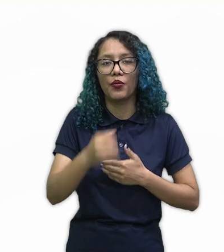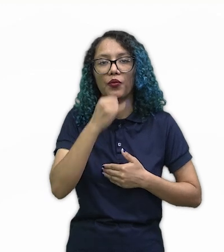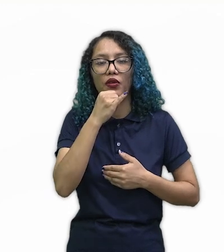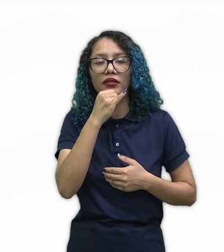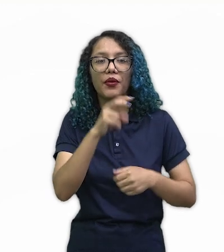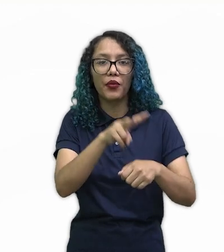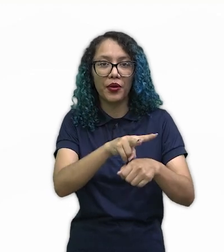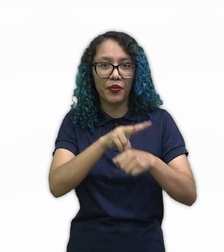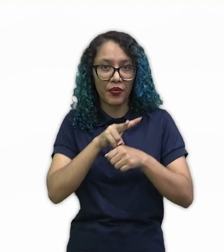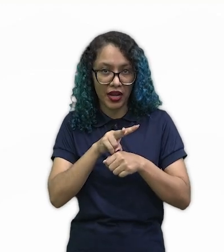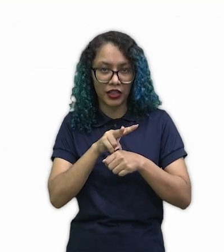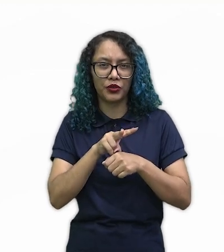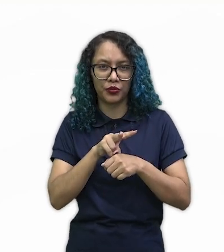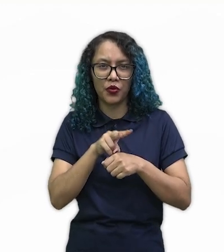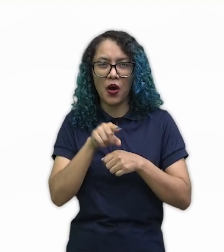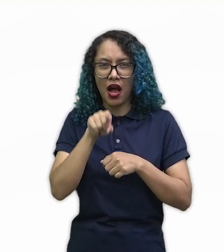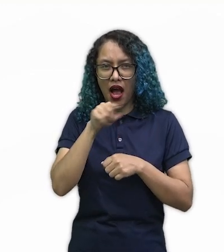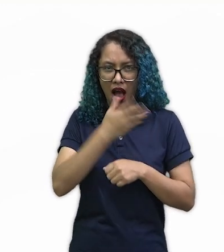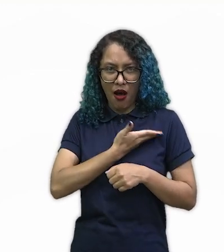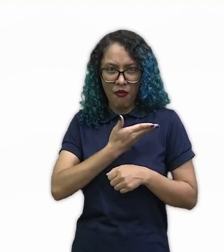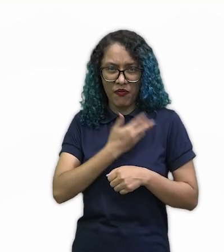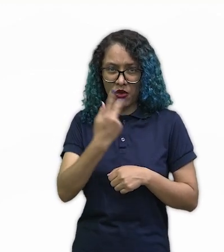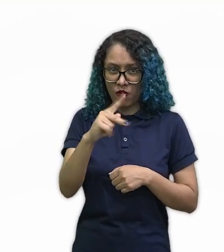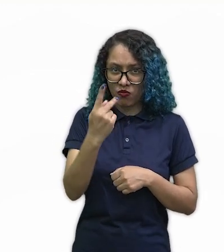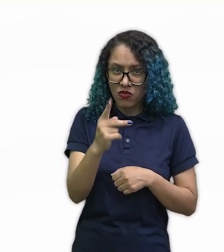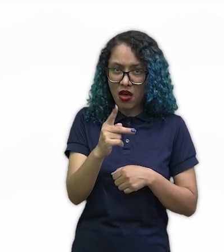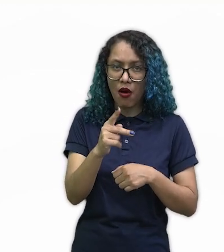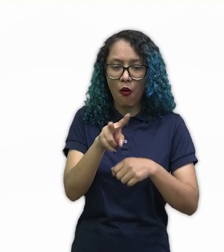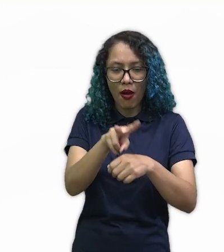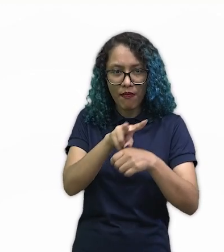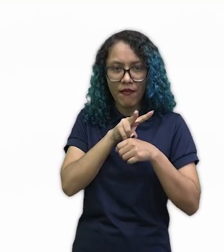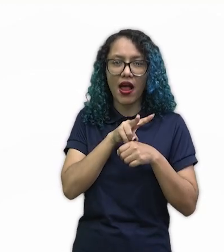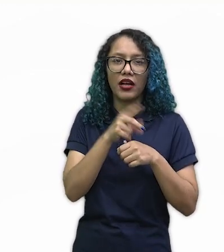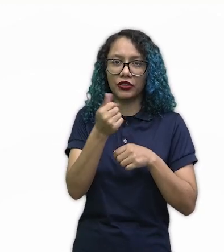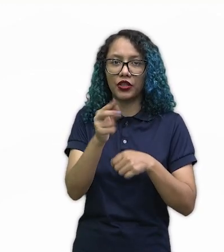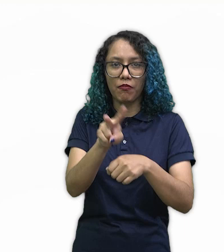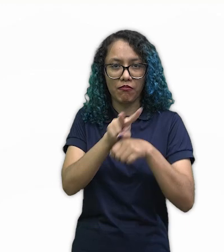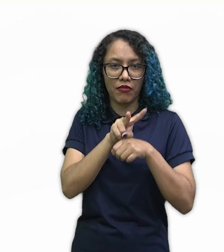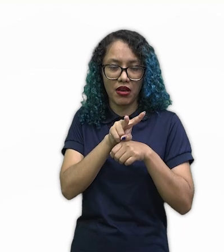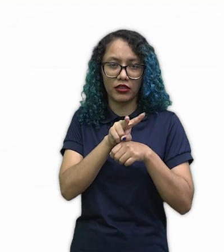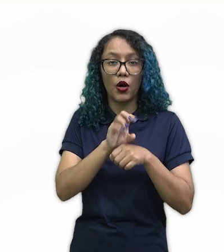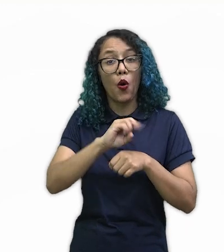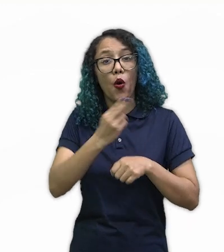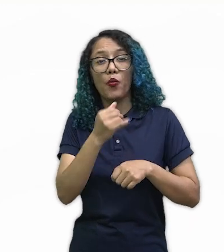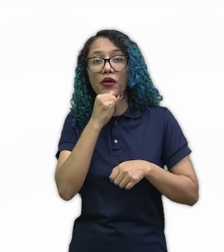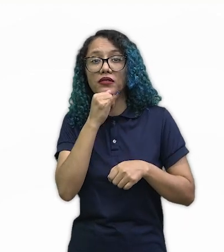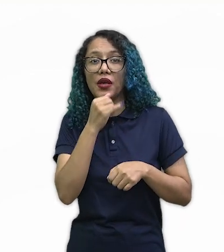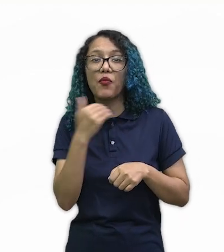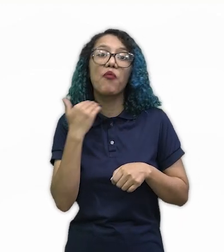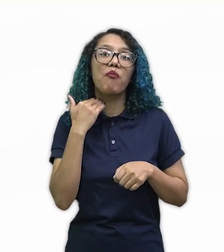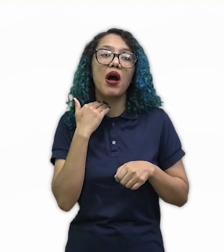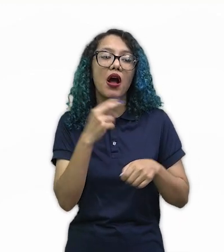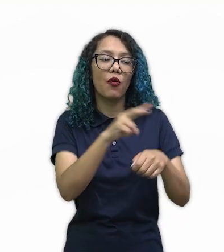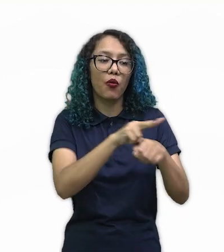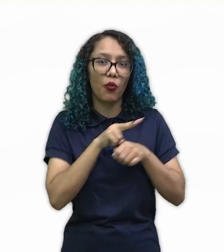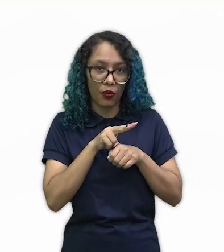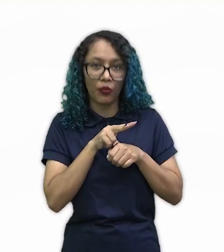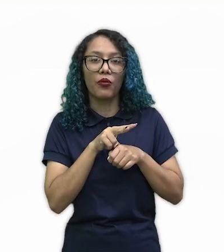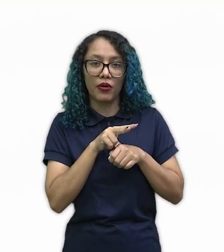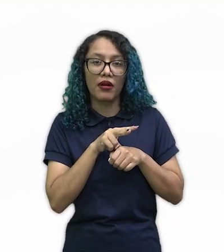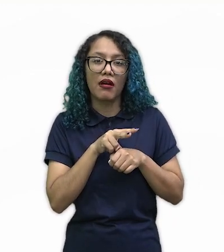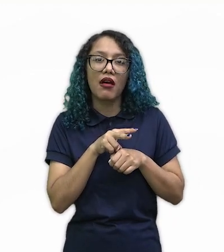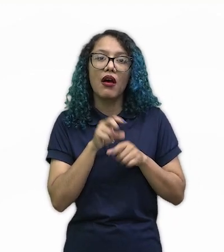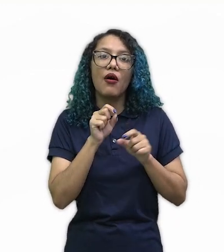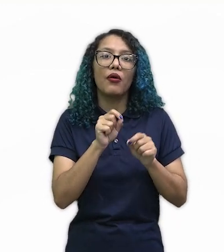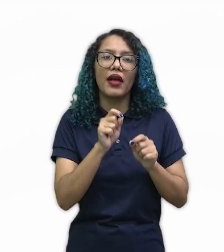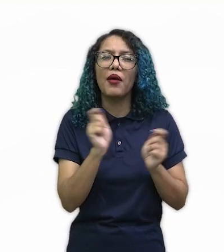empréstimozinho que você faz com um amigo seu, por exemplo, tá bom? Ou, de repente, você precisa de um dinheiro do banco e aí você tem a possibilidade de